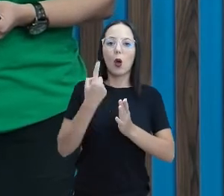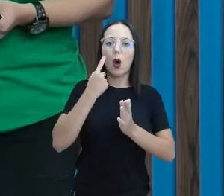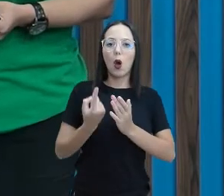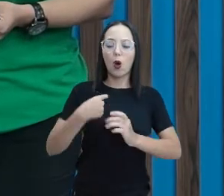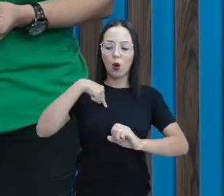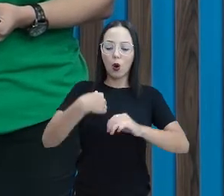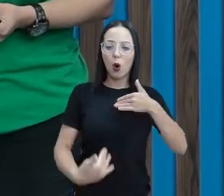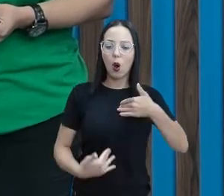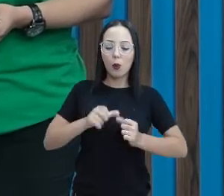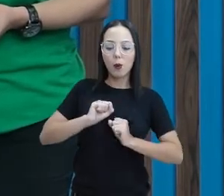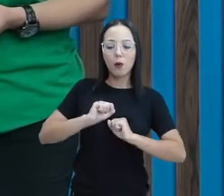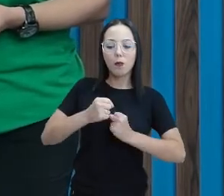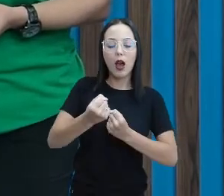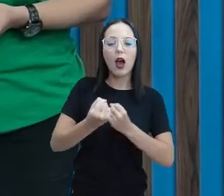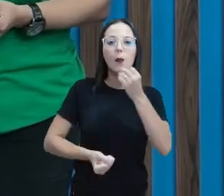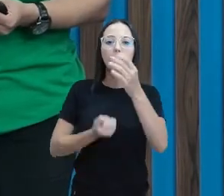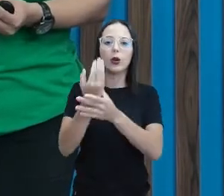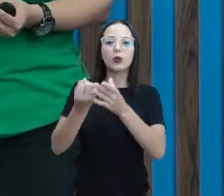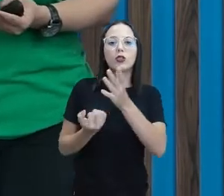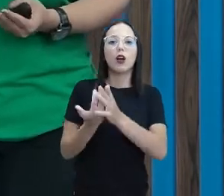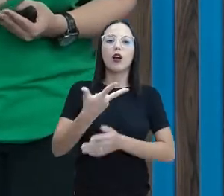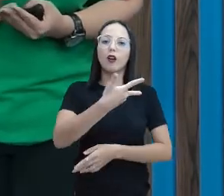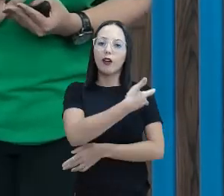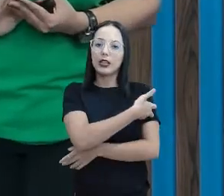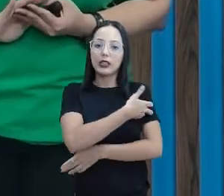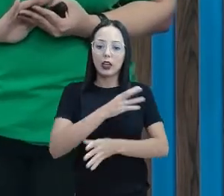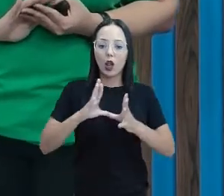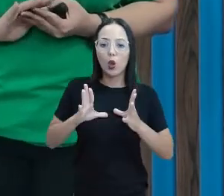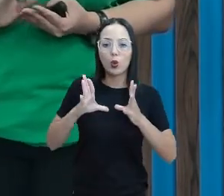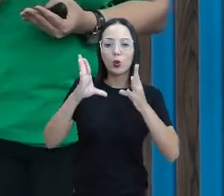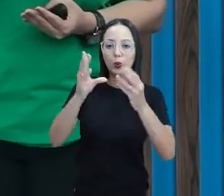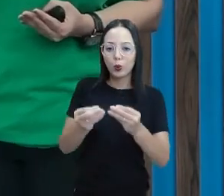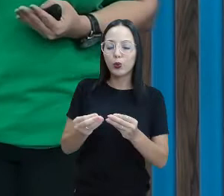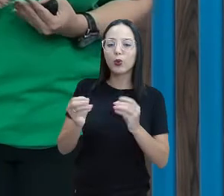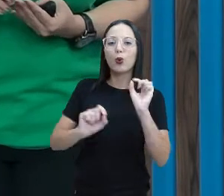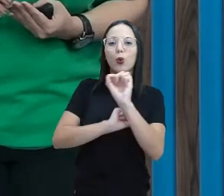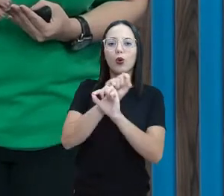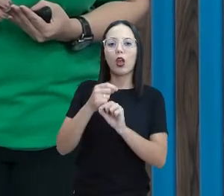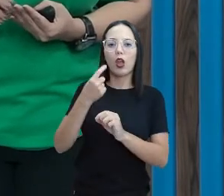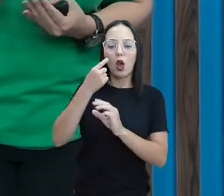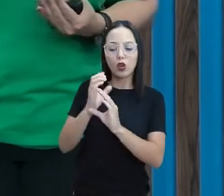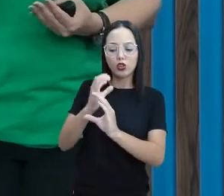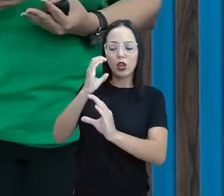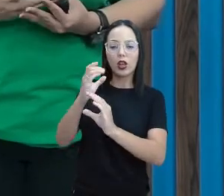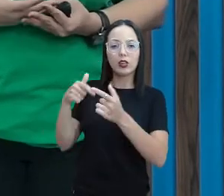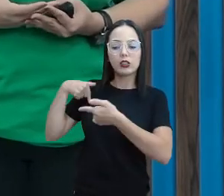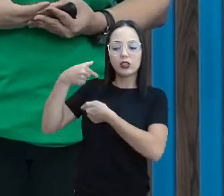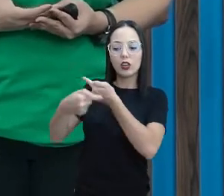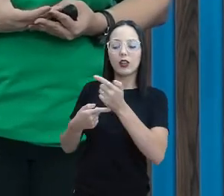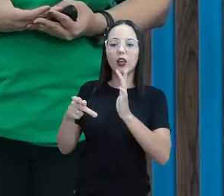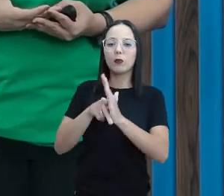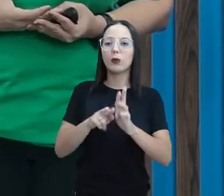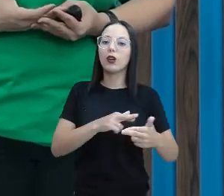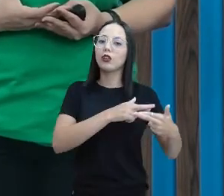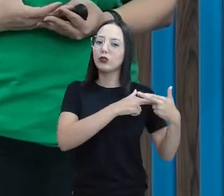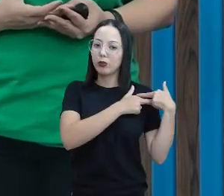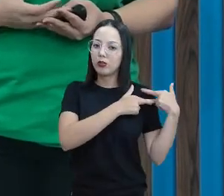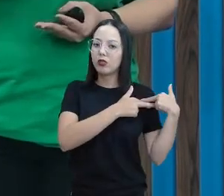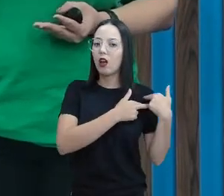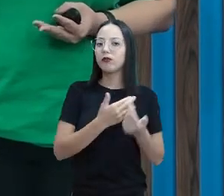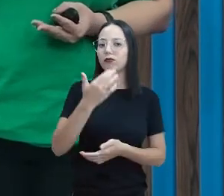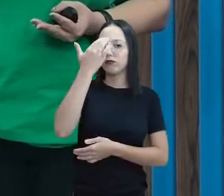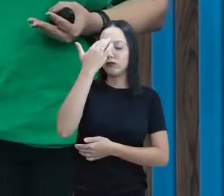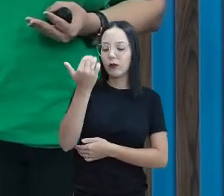anticorpos, produção de vacinas, tudo isso, a engenharia genética é responsável, né,